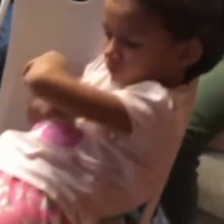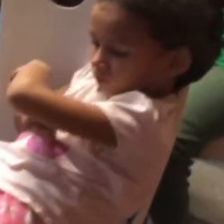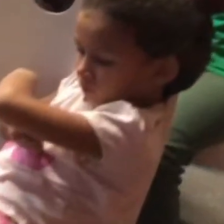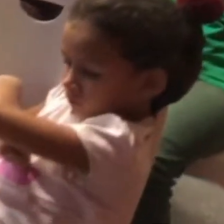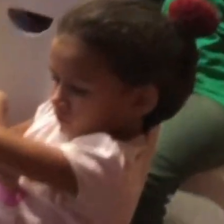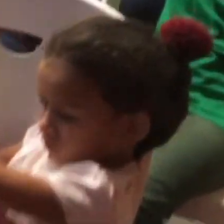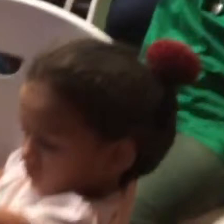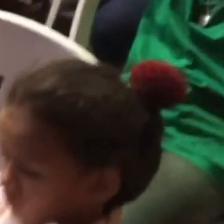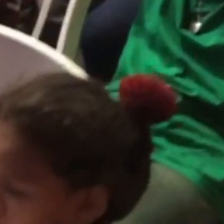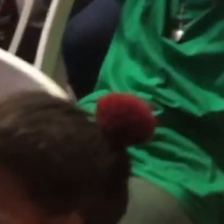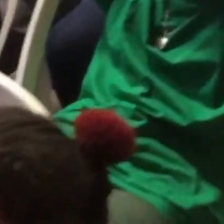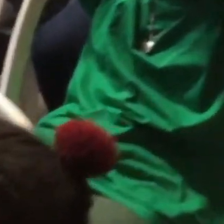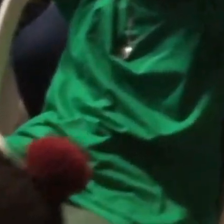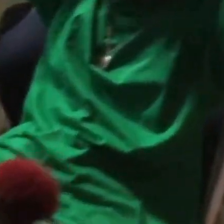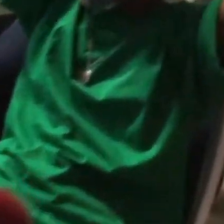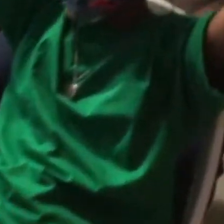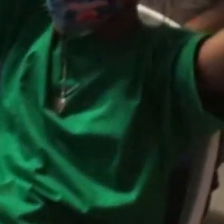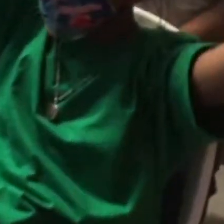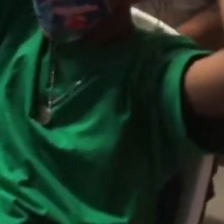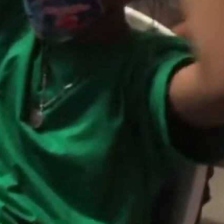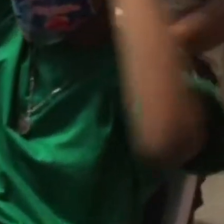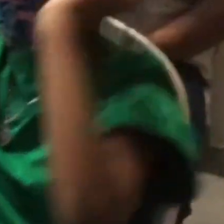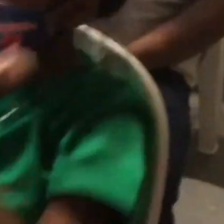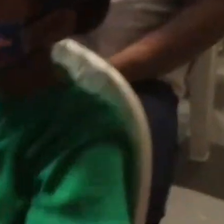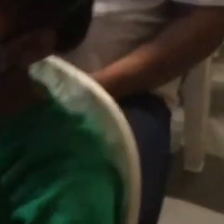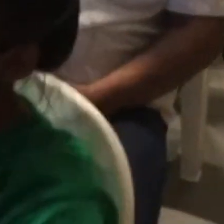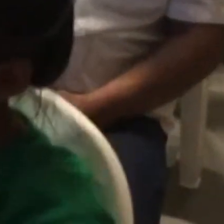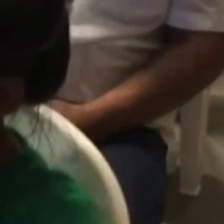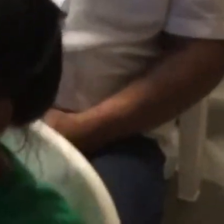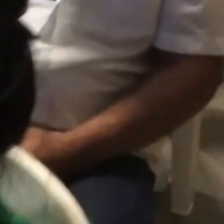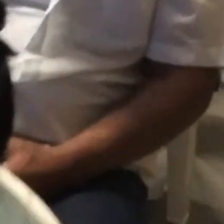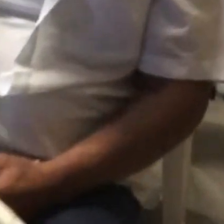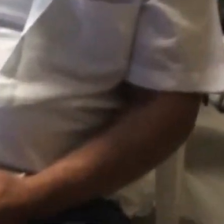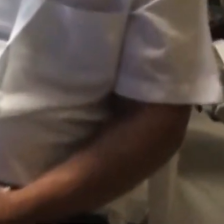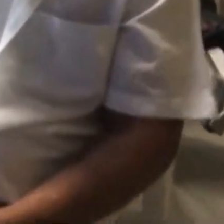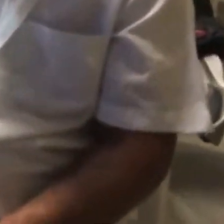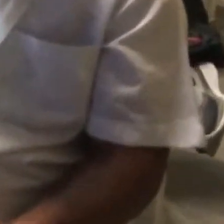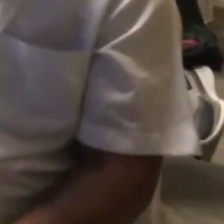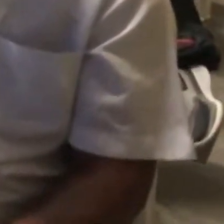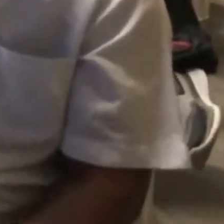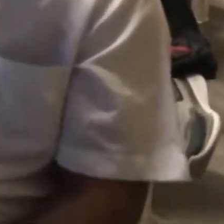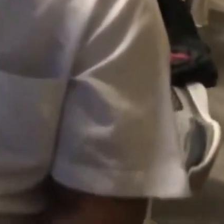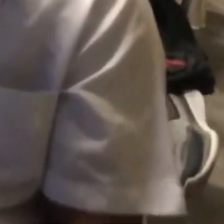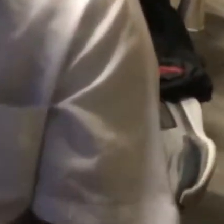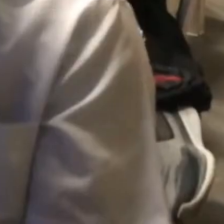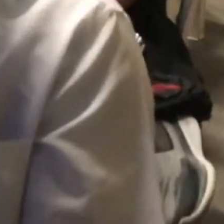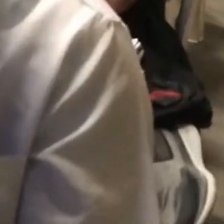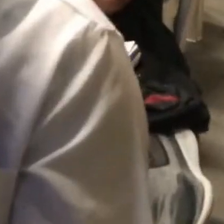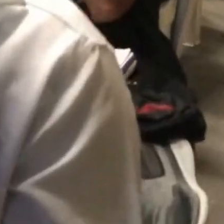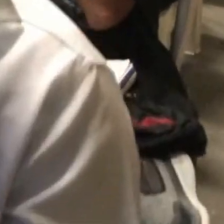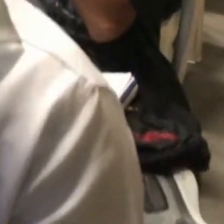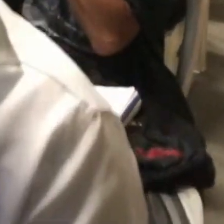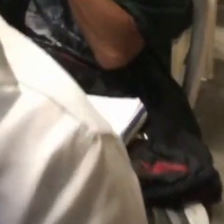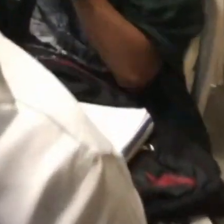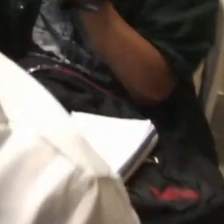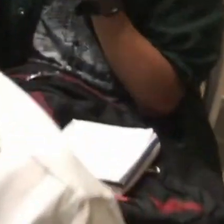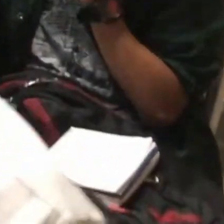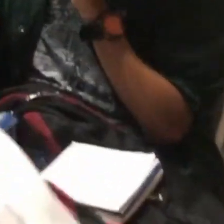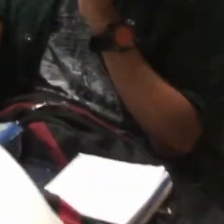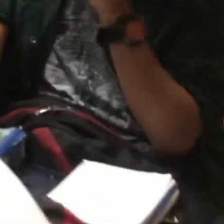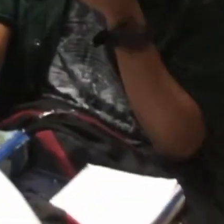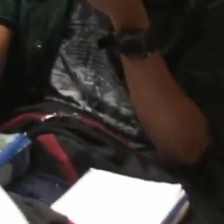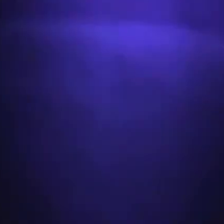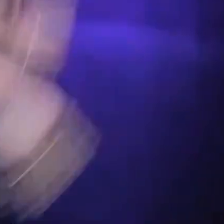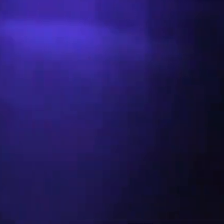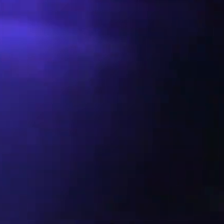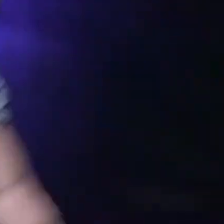Deus trabalha com as necessidades. O homem é tão limitado que fica procurando nos textos bíblicos erros, falhas. Isso é